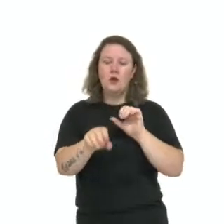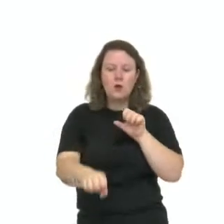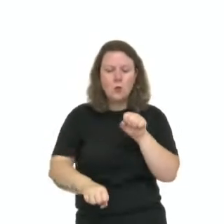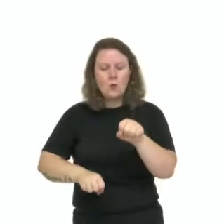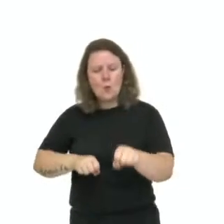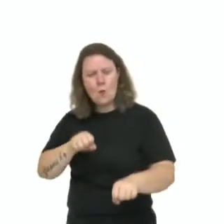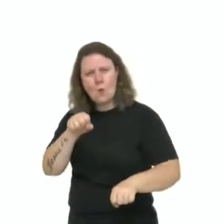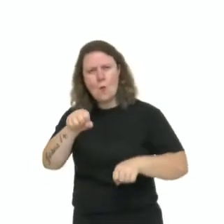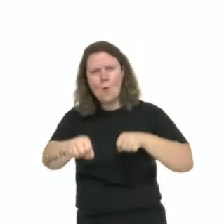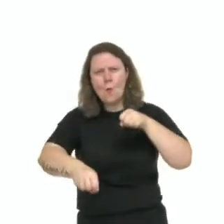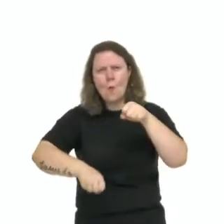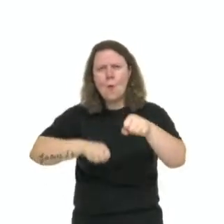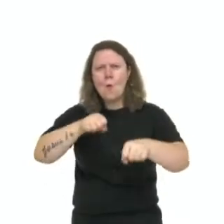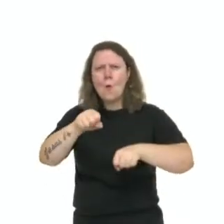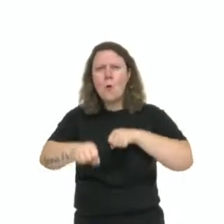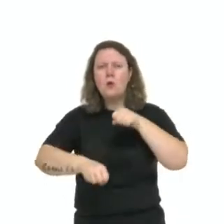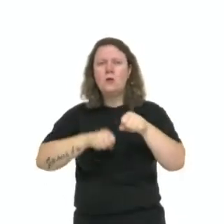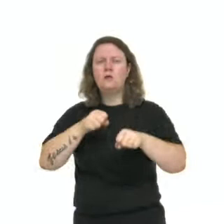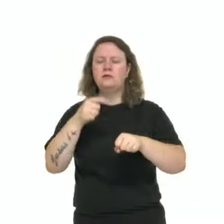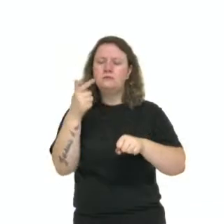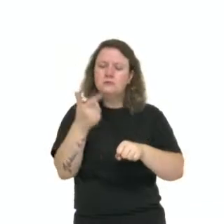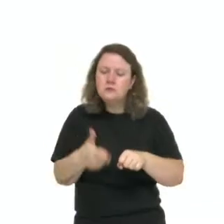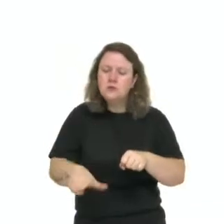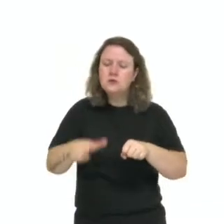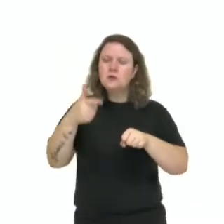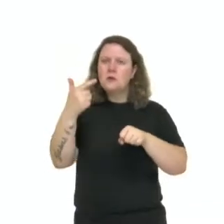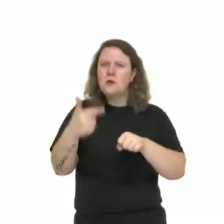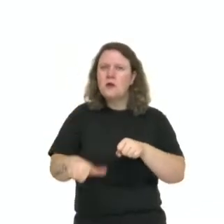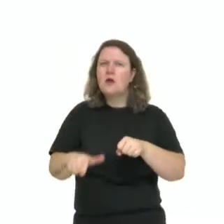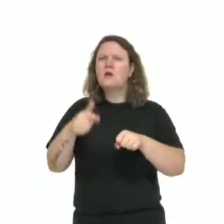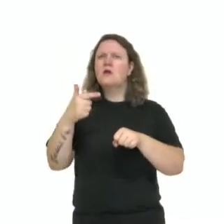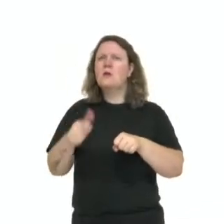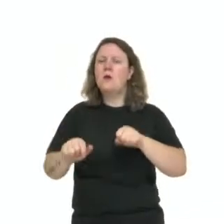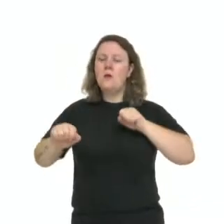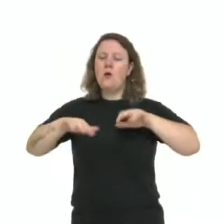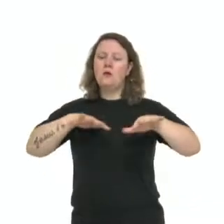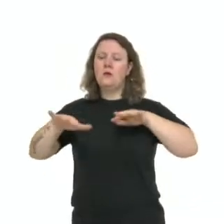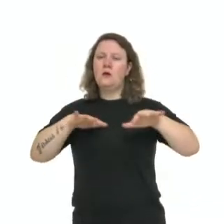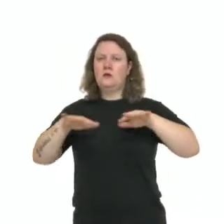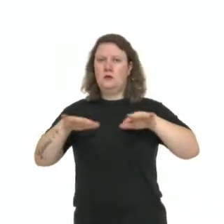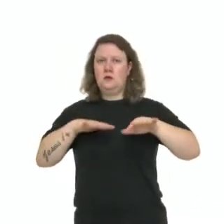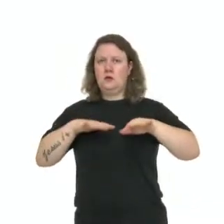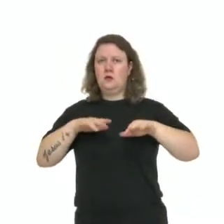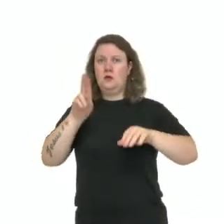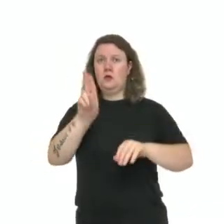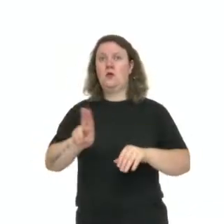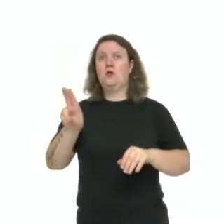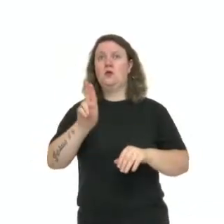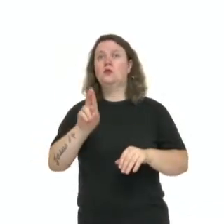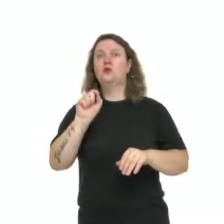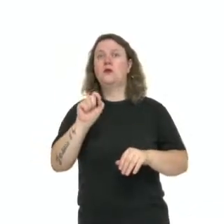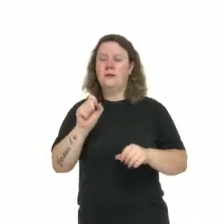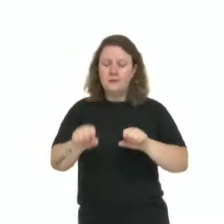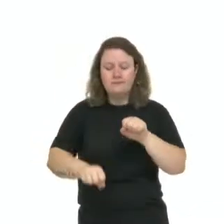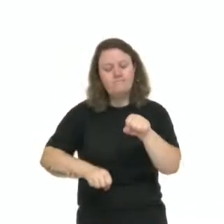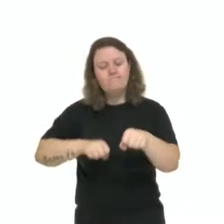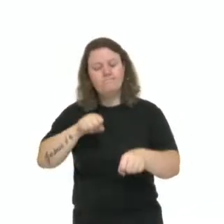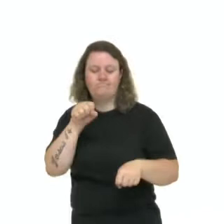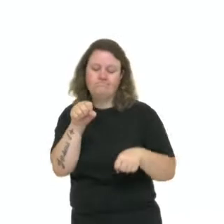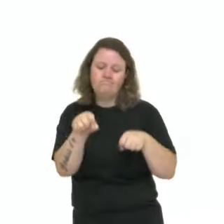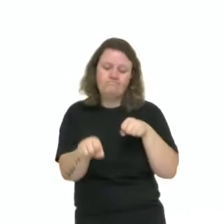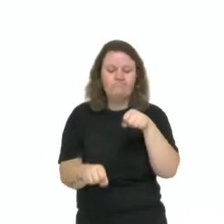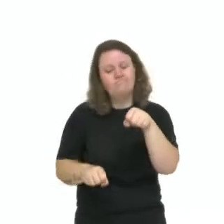uma atividade que envolve a repetição de um movimento e que usa como meio de locomoção a bicicleta.